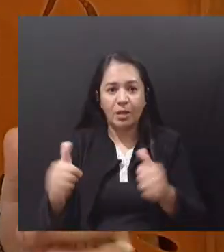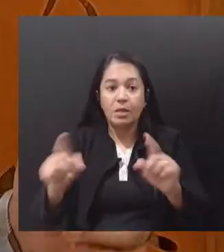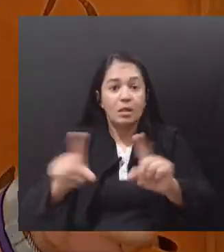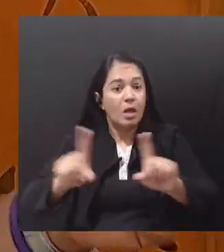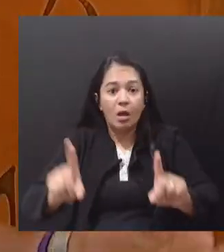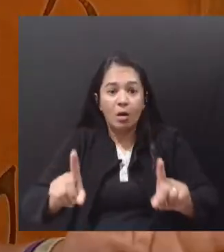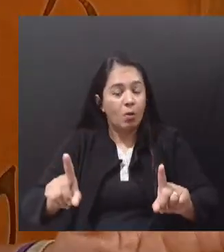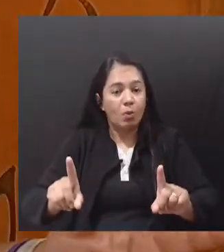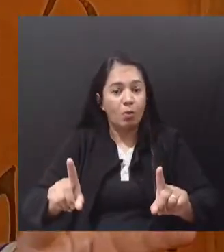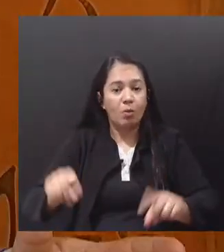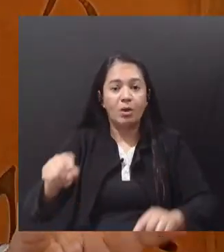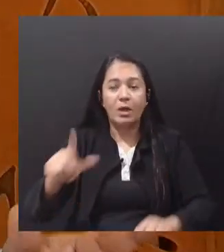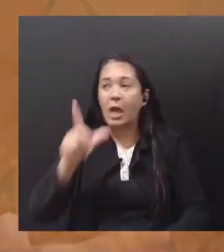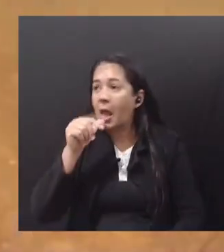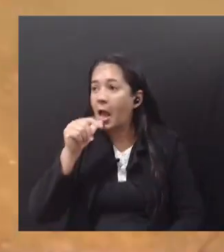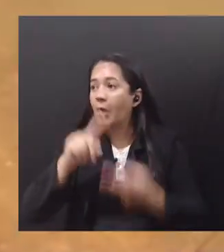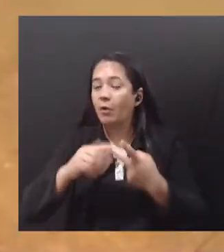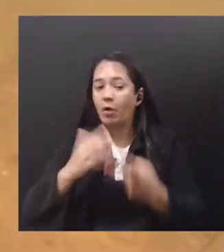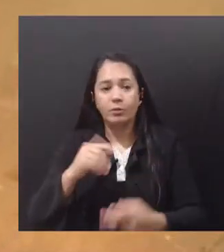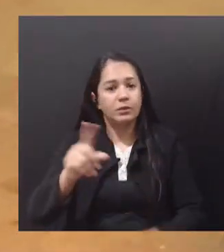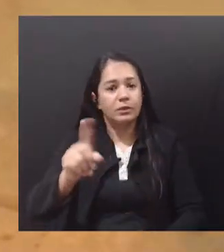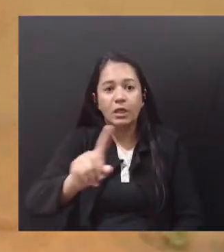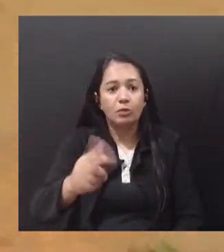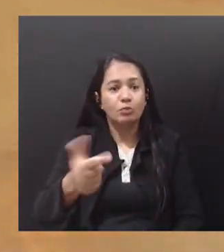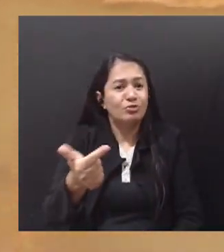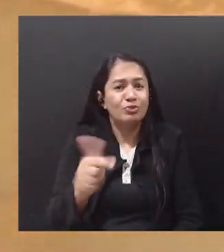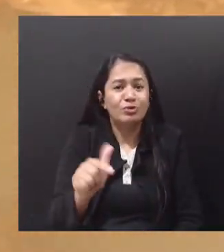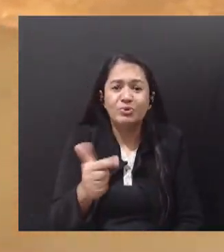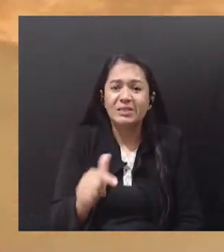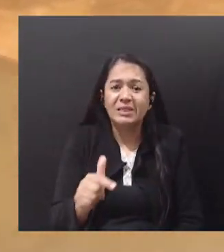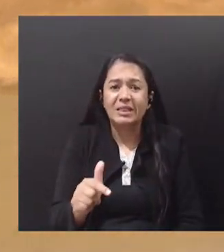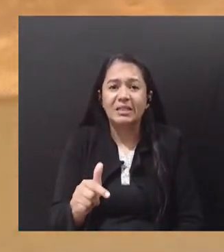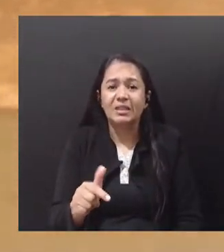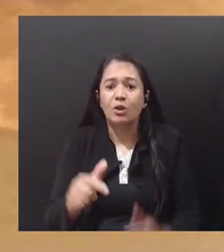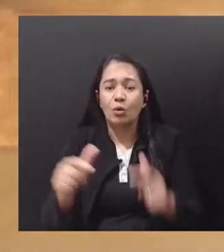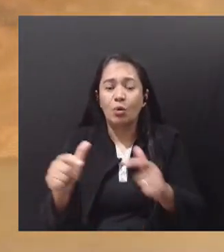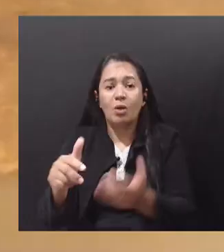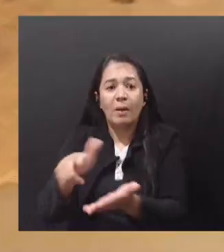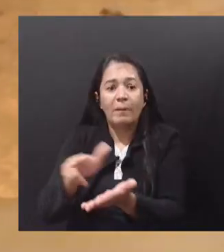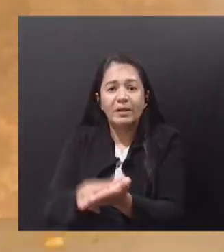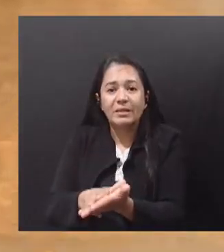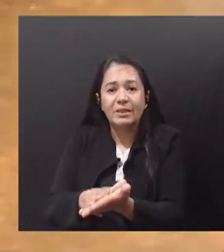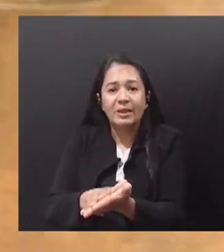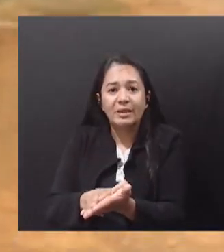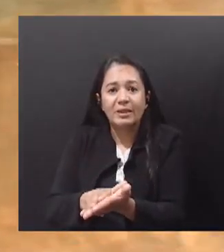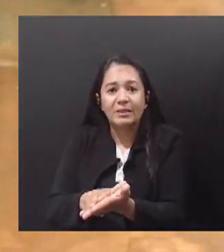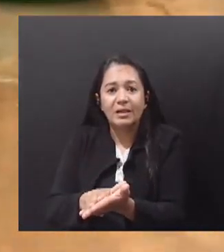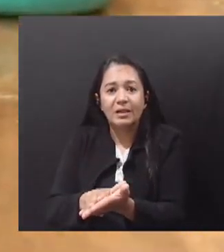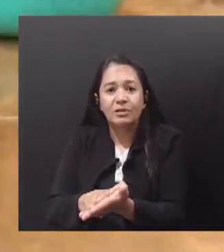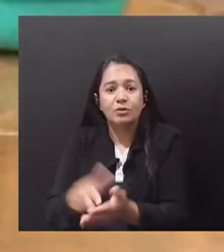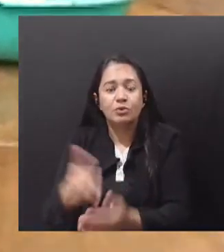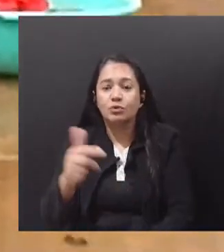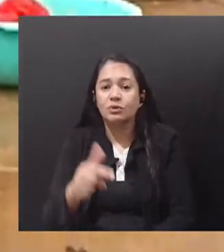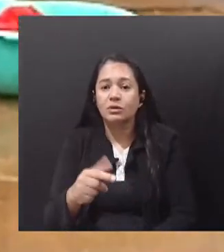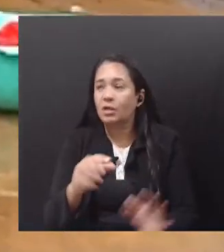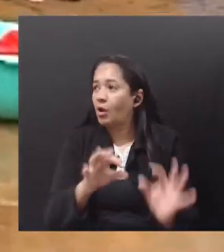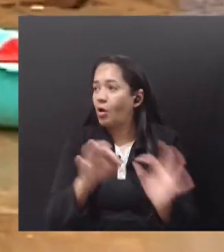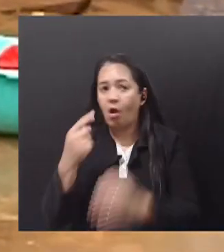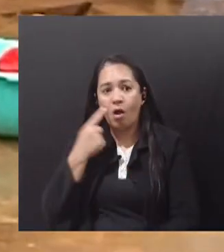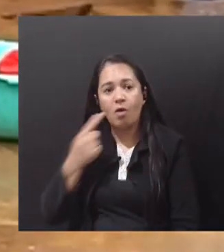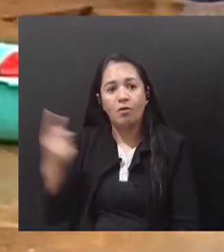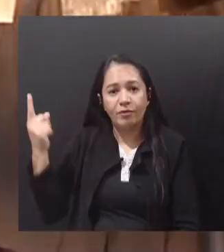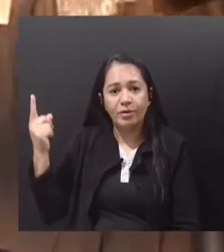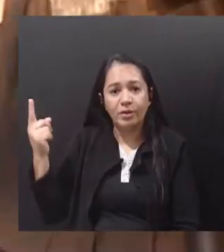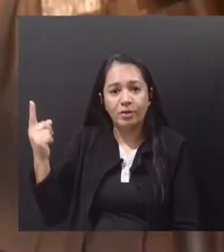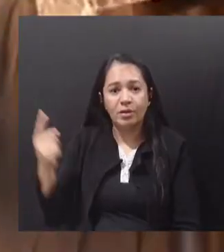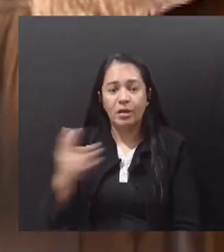ele tem água, comida. Não tem. Não tem nem lugar de deitar no chão. Nós temos imagens aí, vocês podem acompanhar no site, de